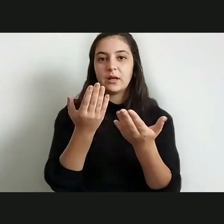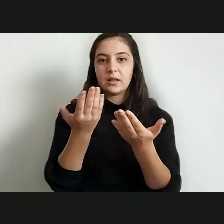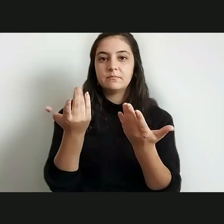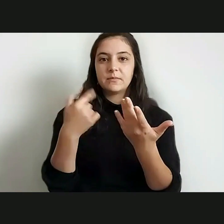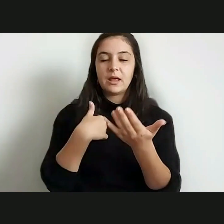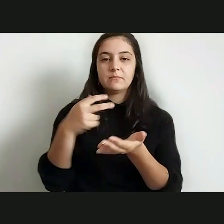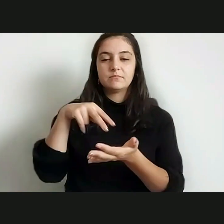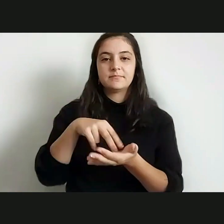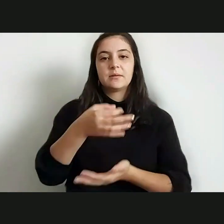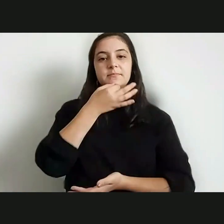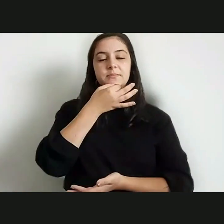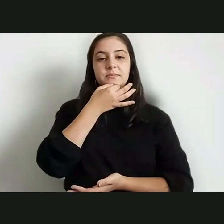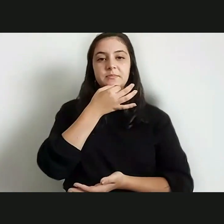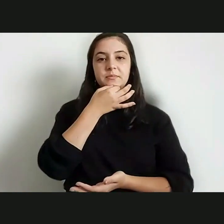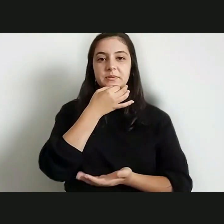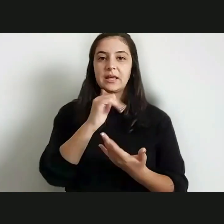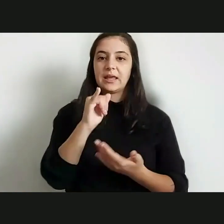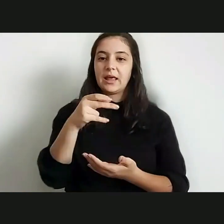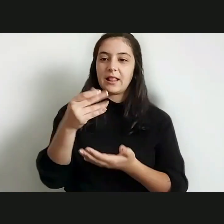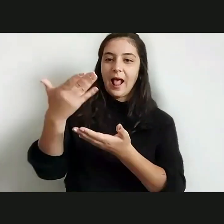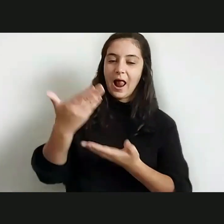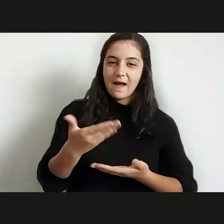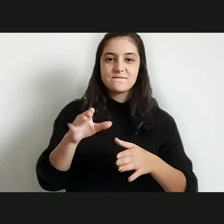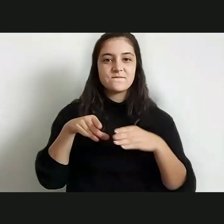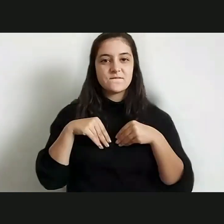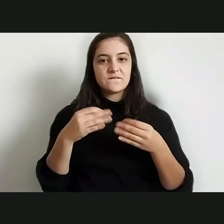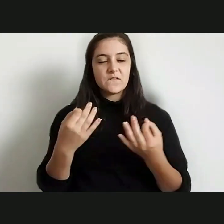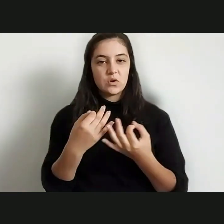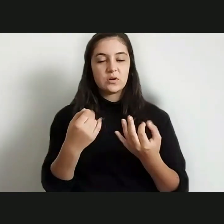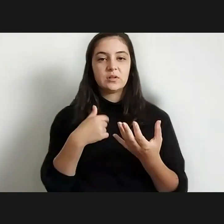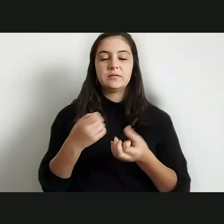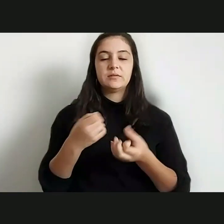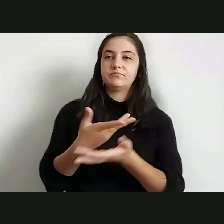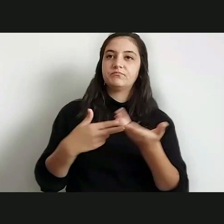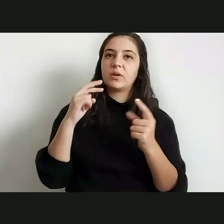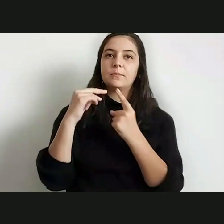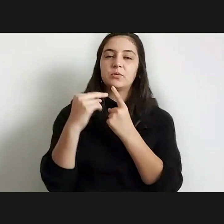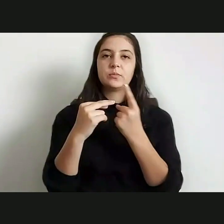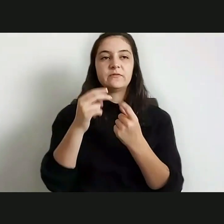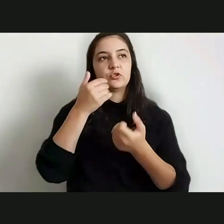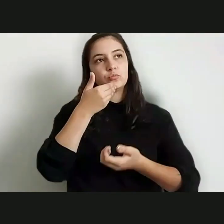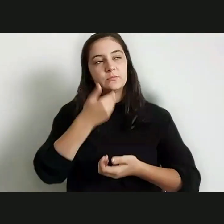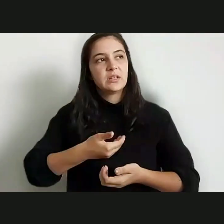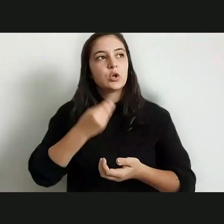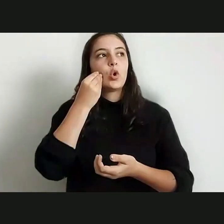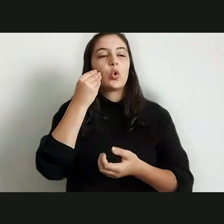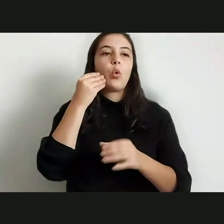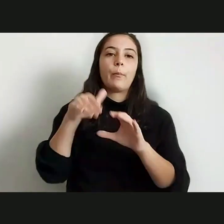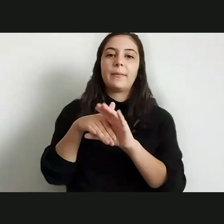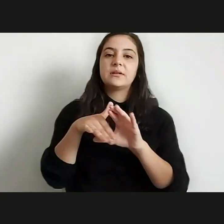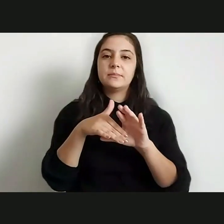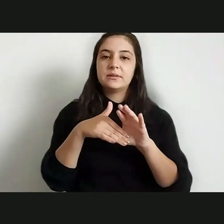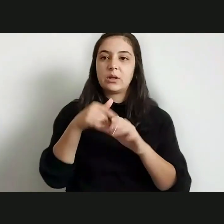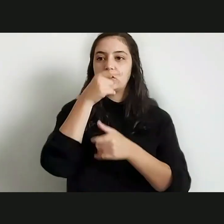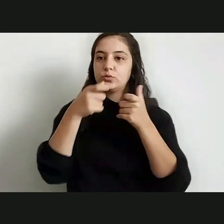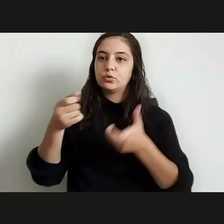terem aceito o convite do INA para partilharem connosco as suas perspectivas e experiências sobre como é que a participação dos